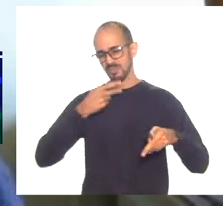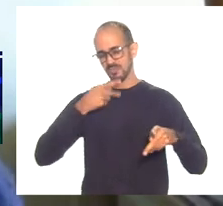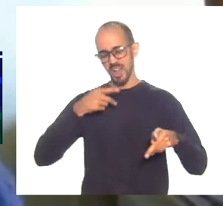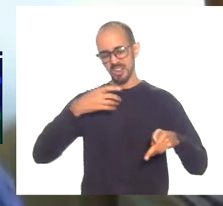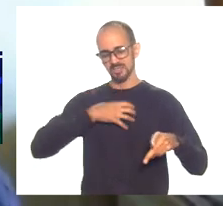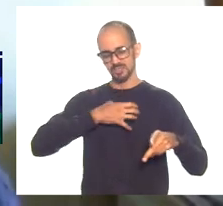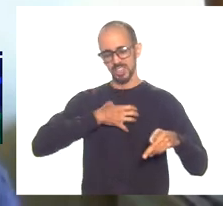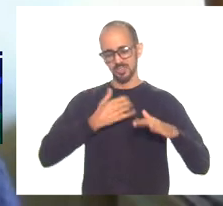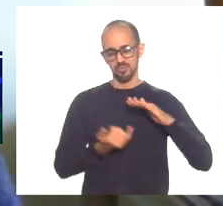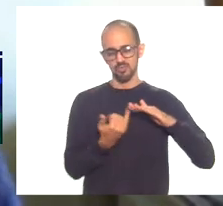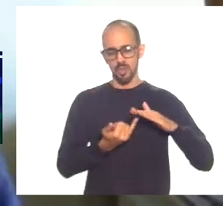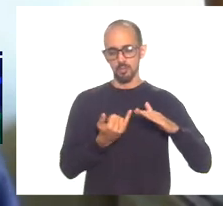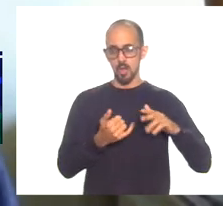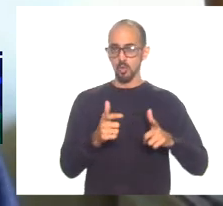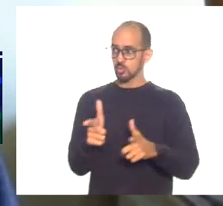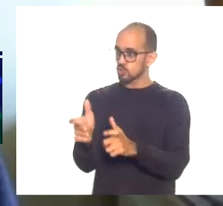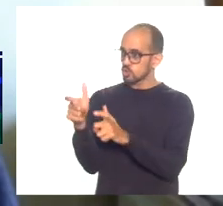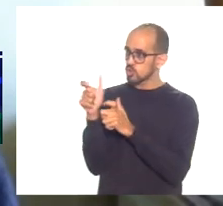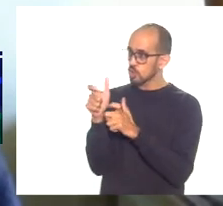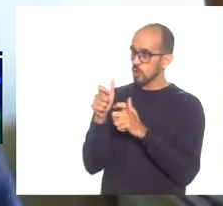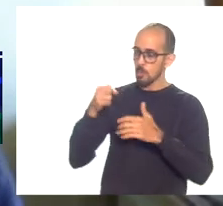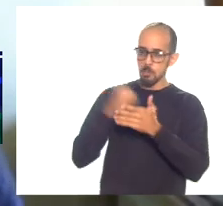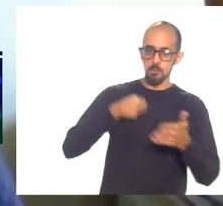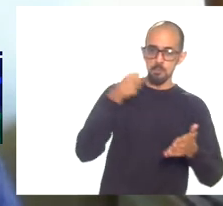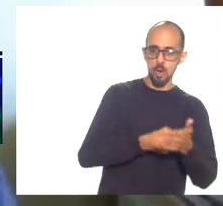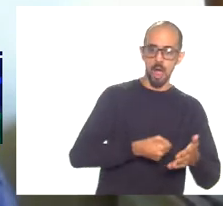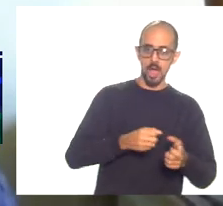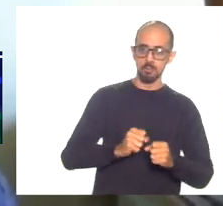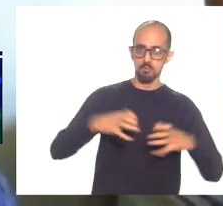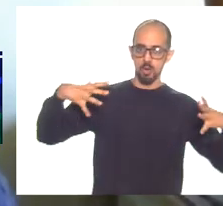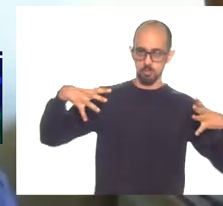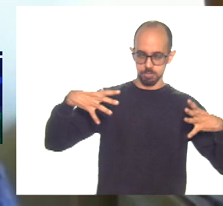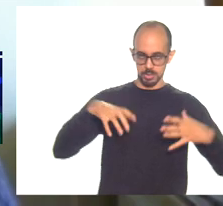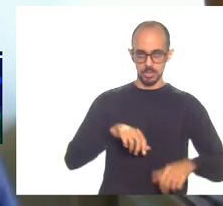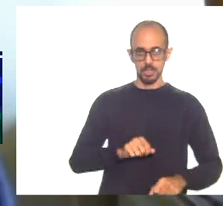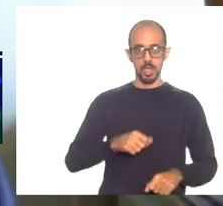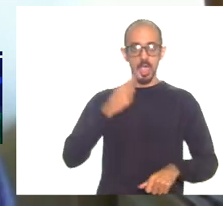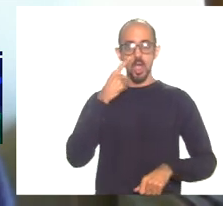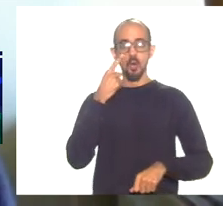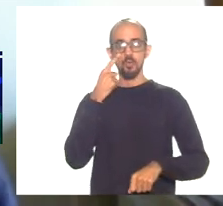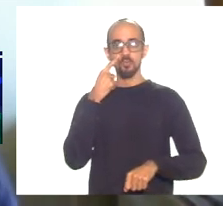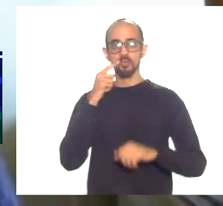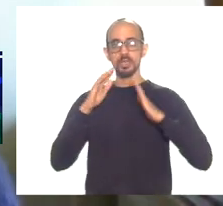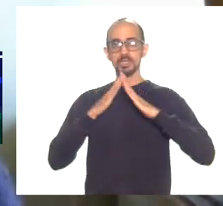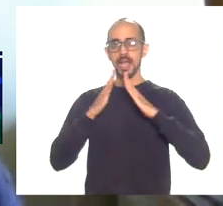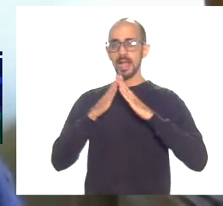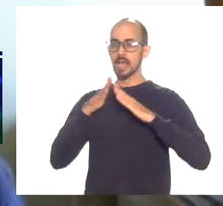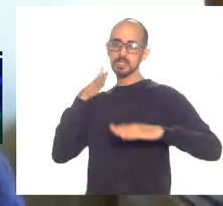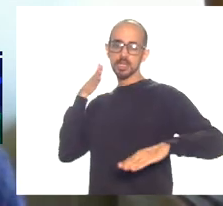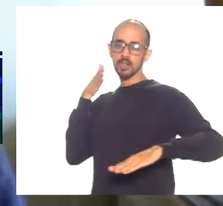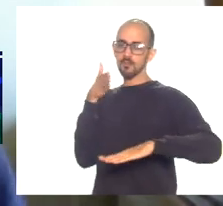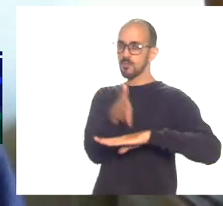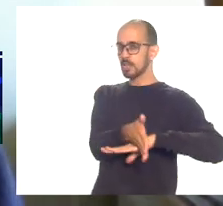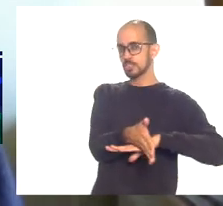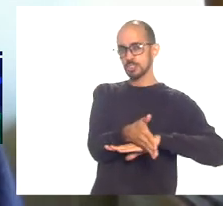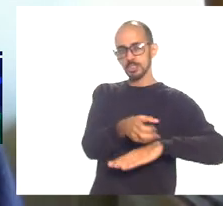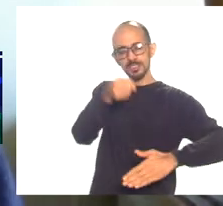cotidianamente assistir essa casa ser invadida ser detectada